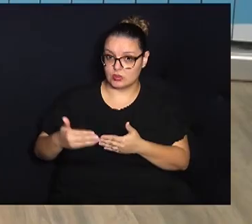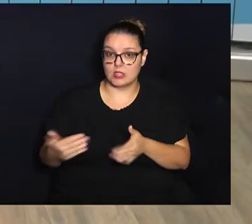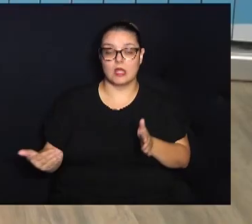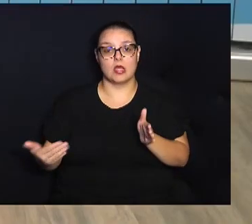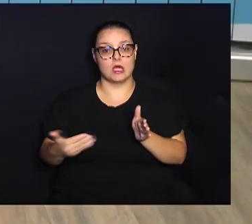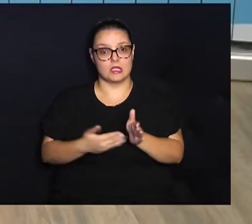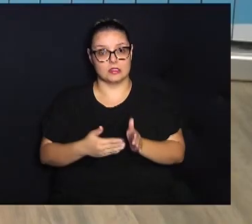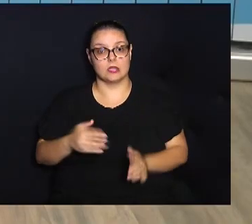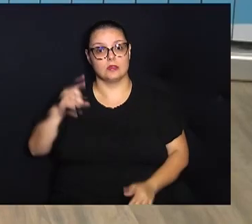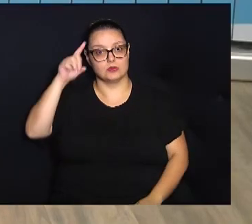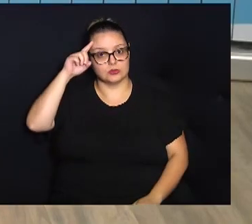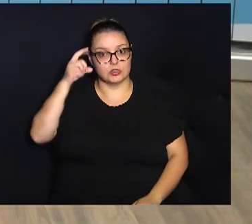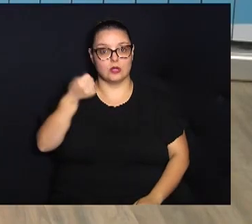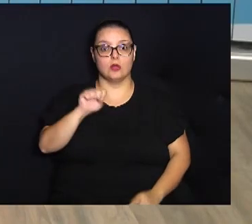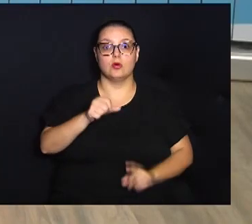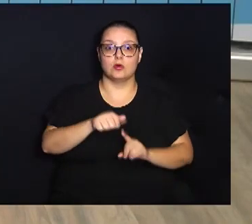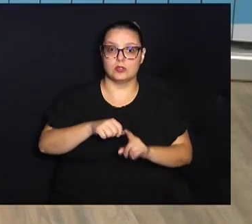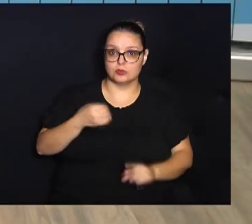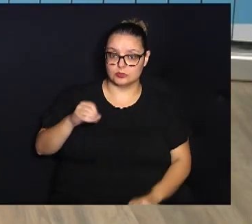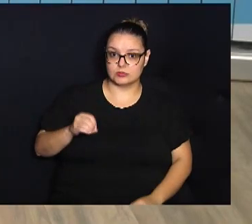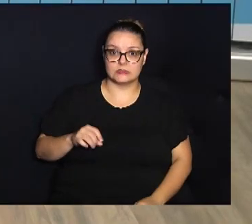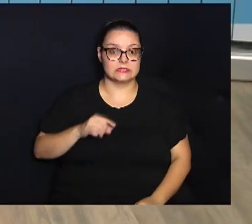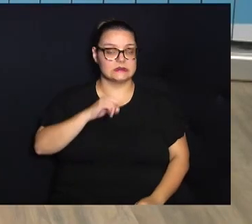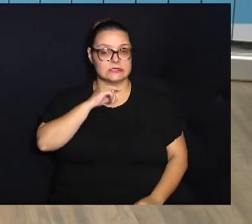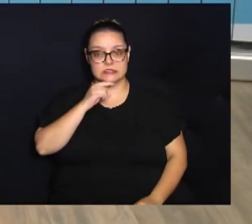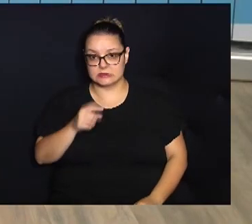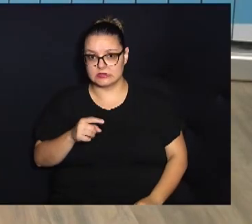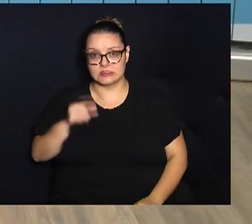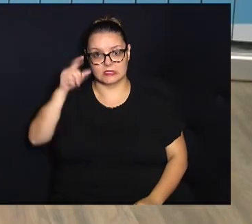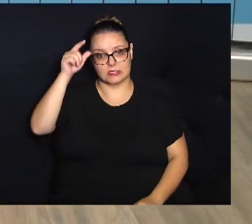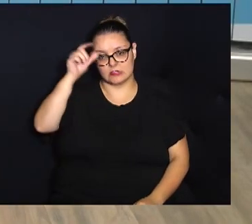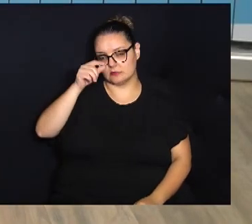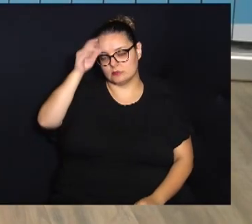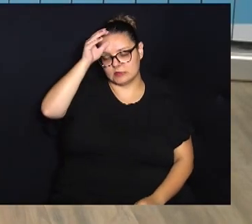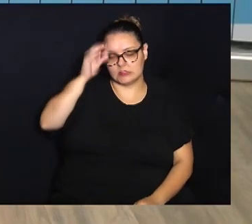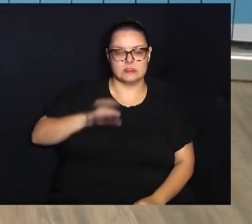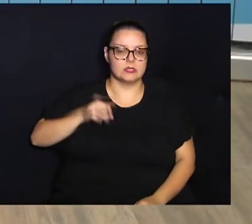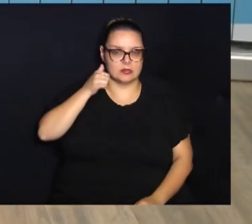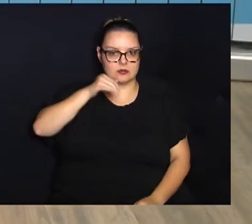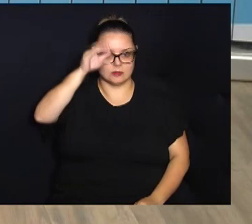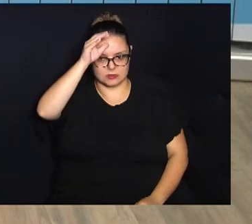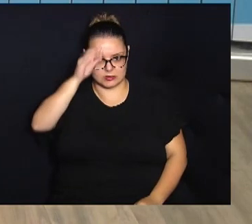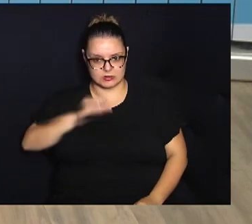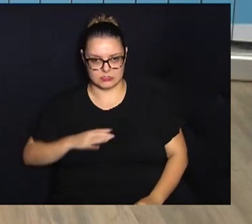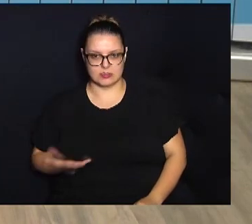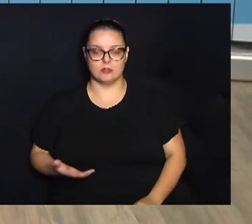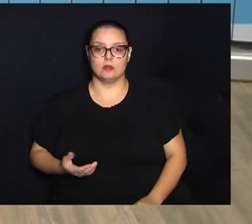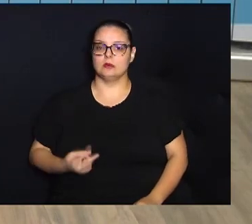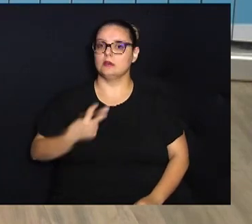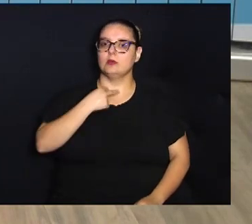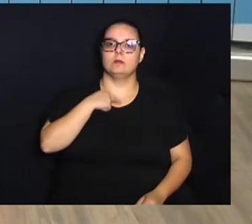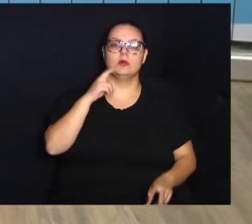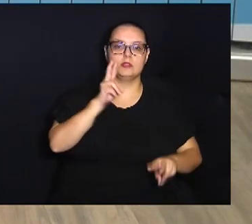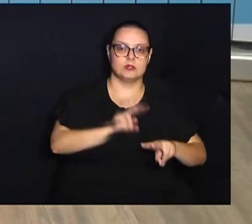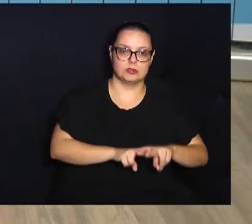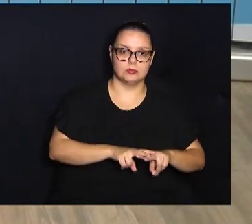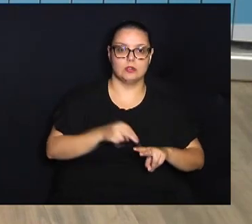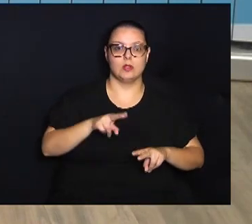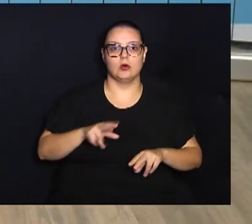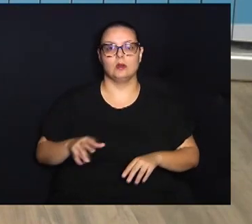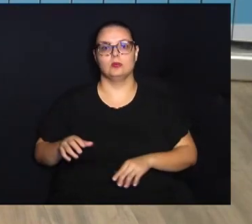dia 8 de outubro, nenhuma eleitora ou eleitor poderá ser preso ou presa ou